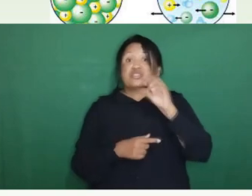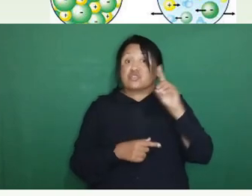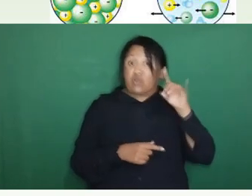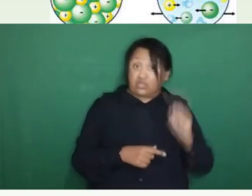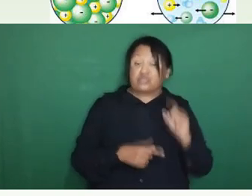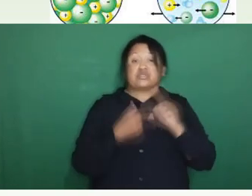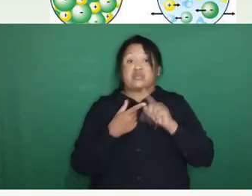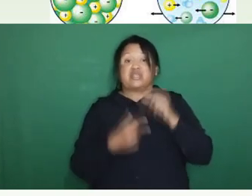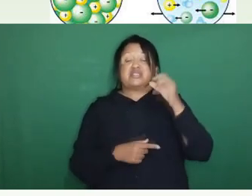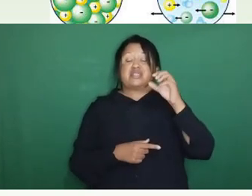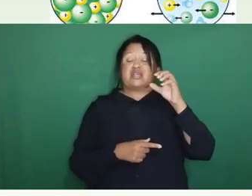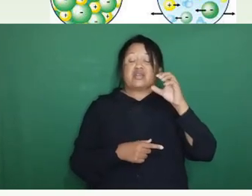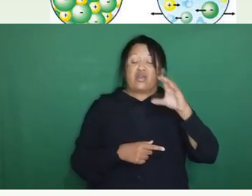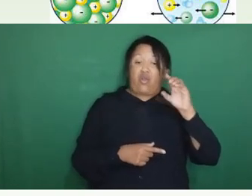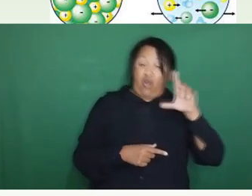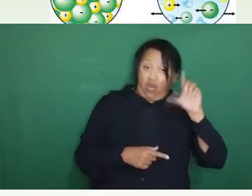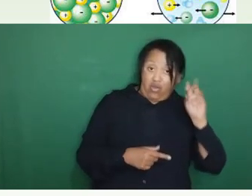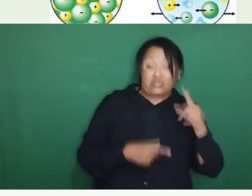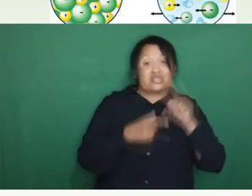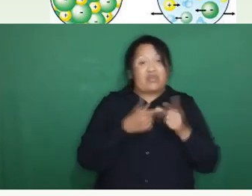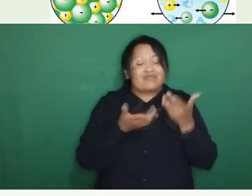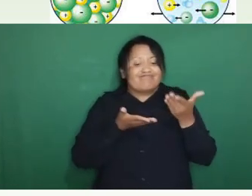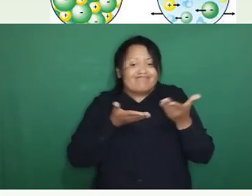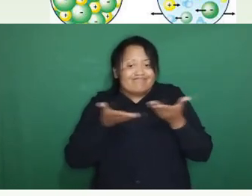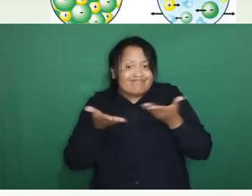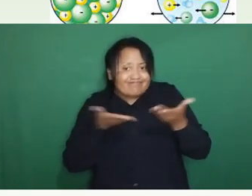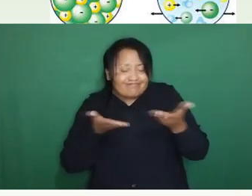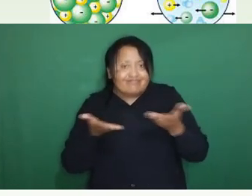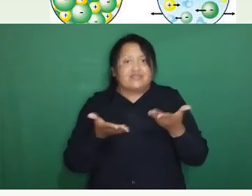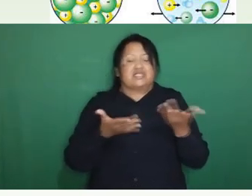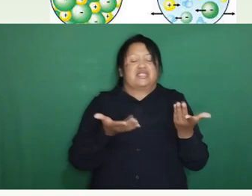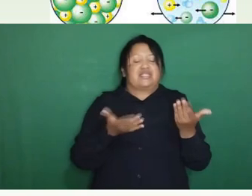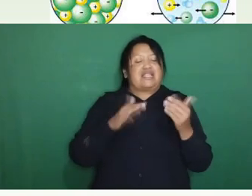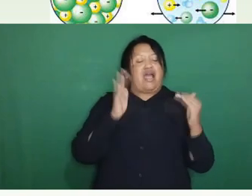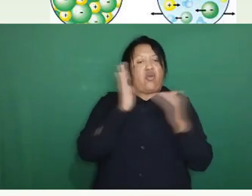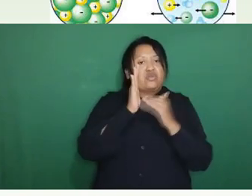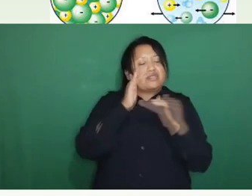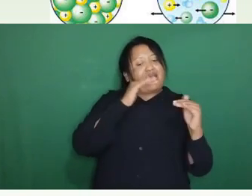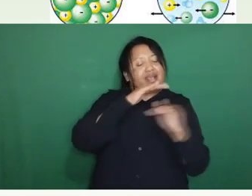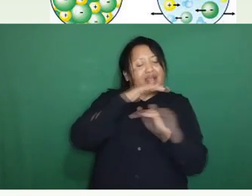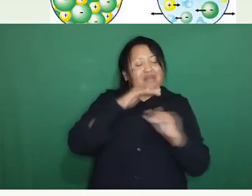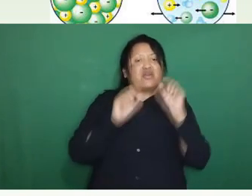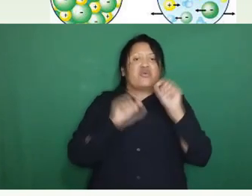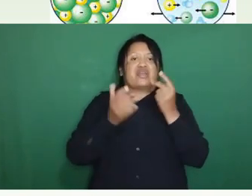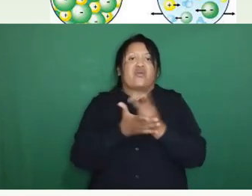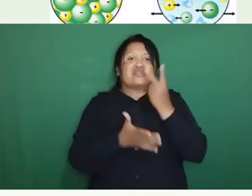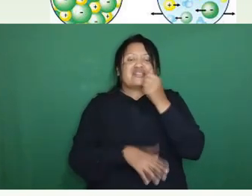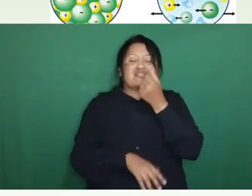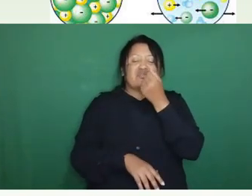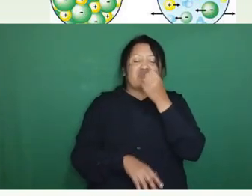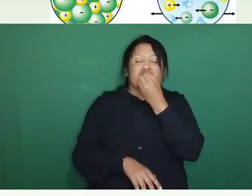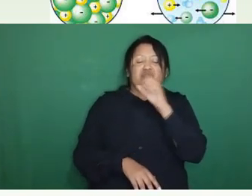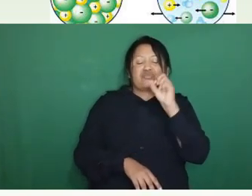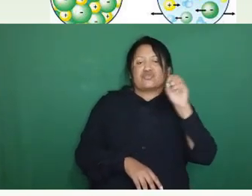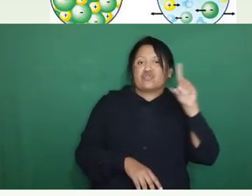para estabilizar não é os elétrons na última camada o que que acontece com sódio ele vai perder esse